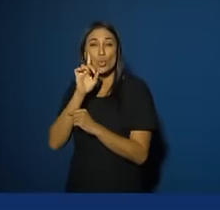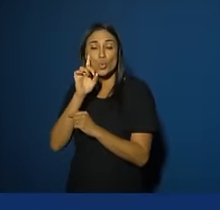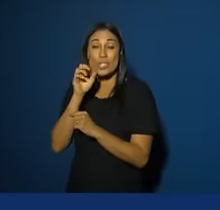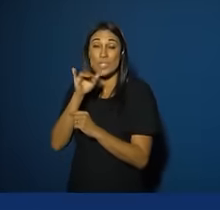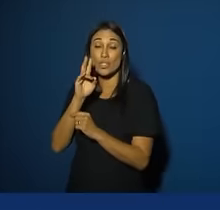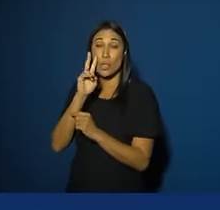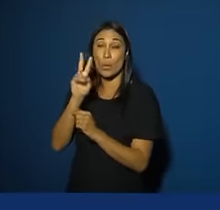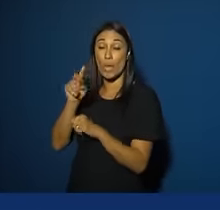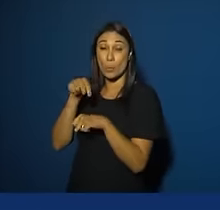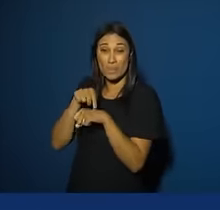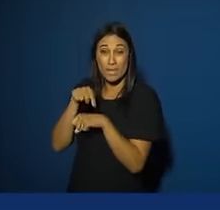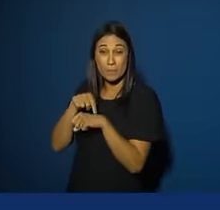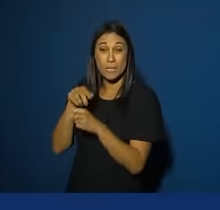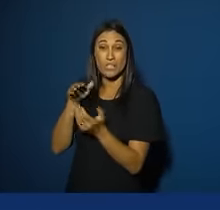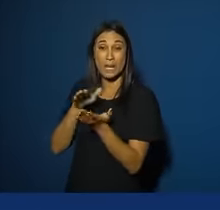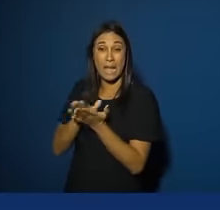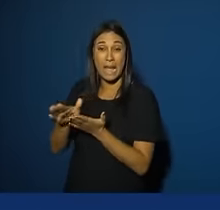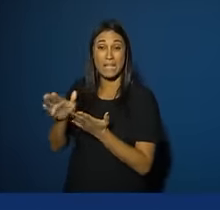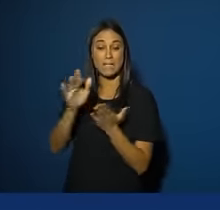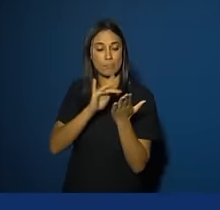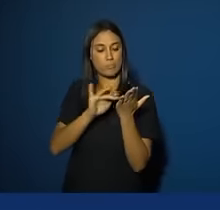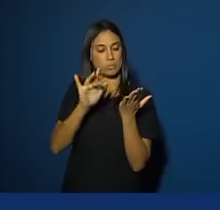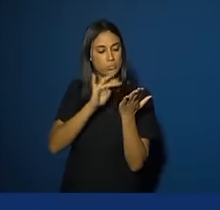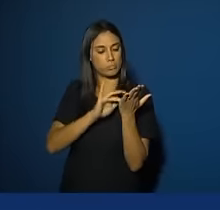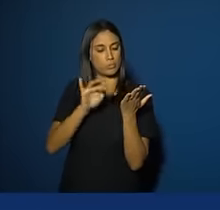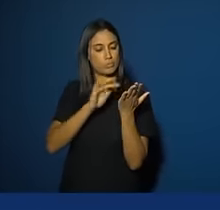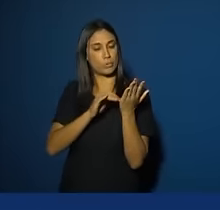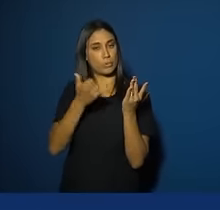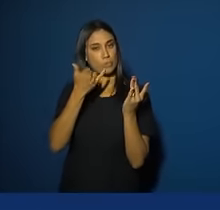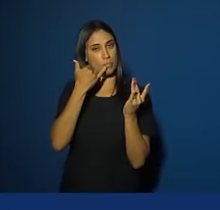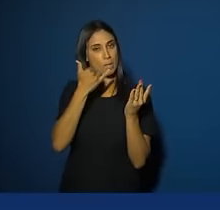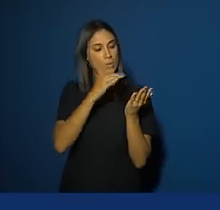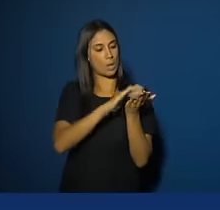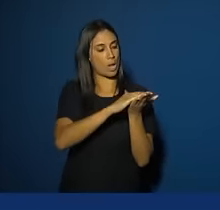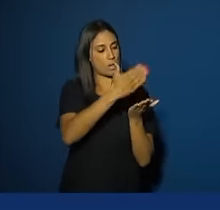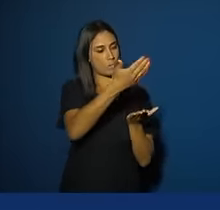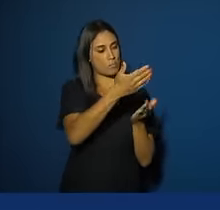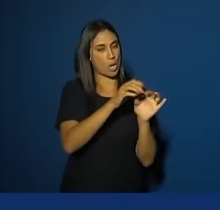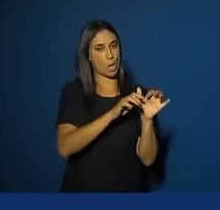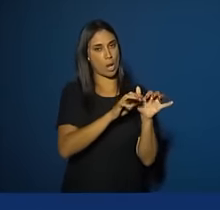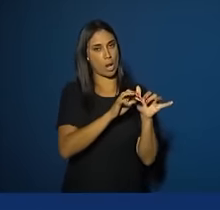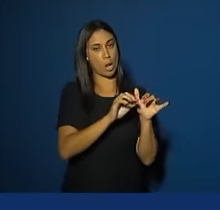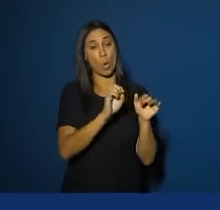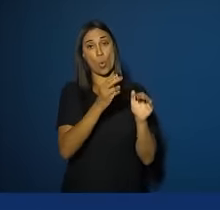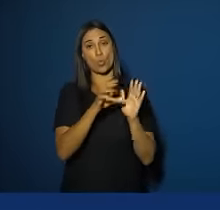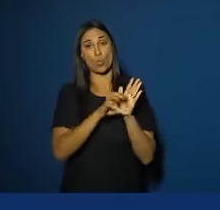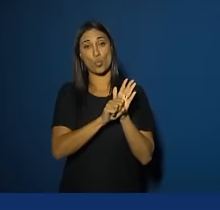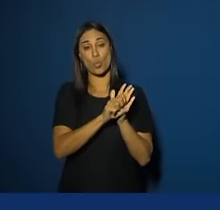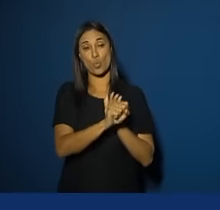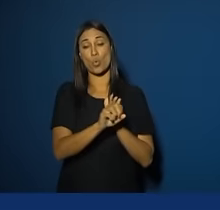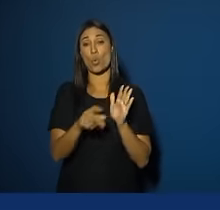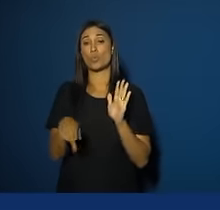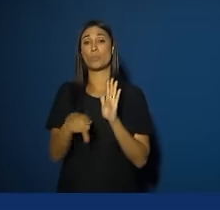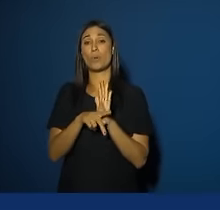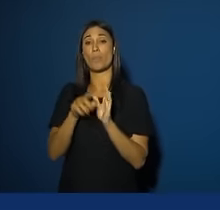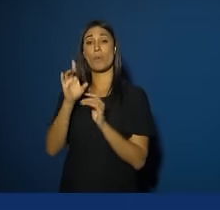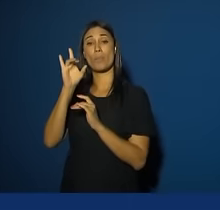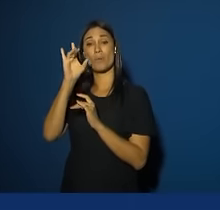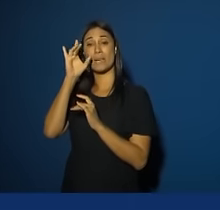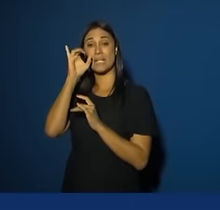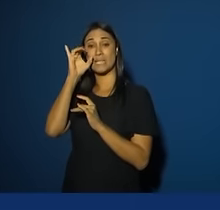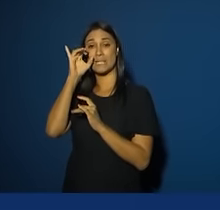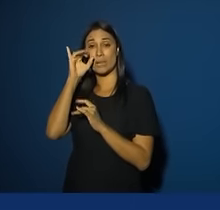gente olhar o tempo que a gente gasta, ainda na frente de um computador com Windows, ou no Google, ou no próprio